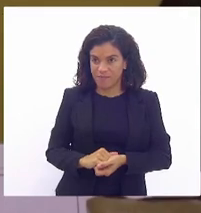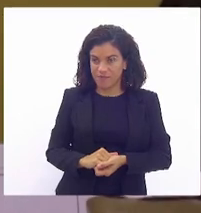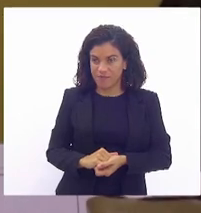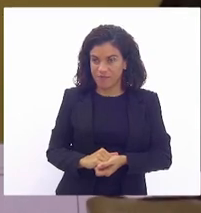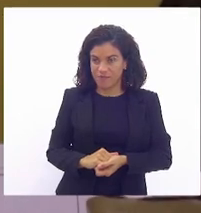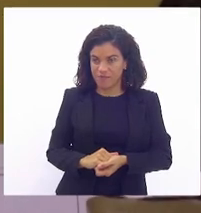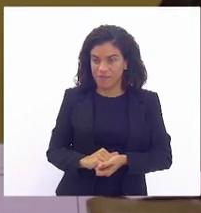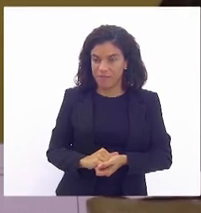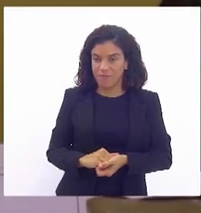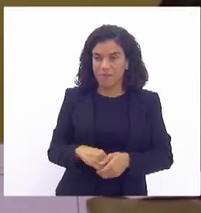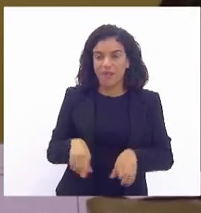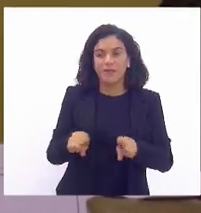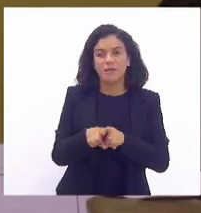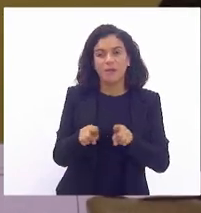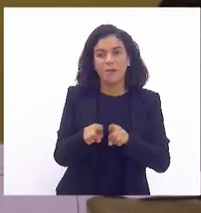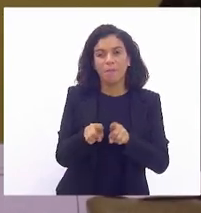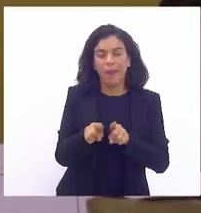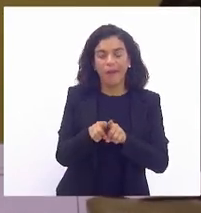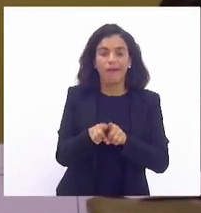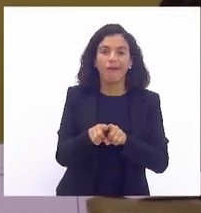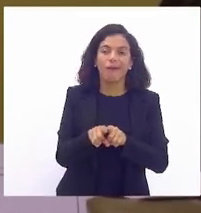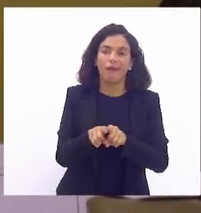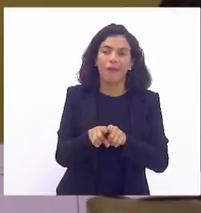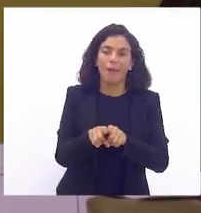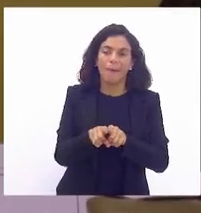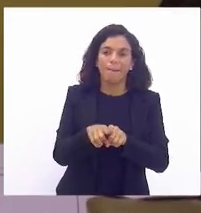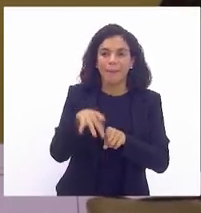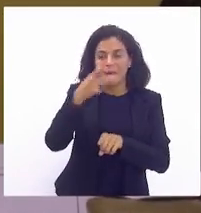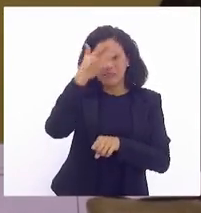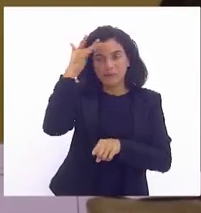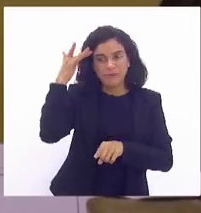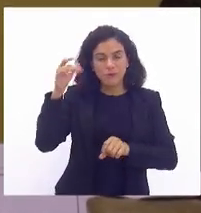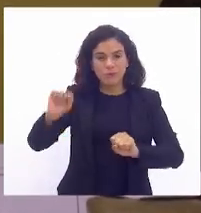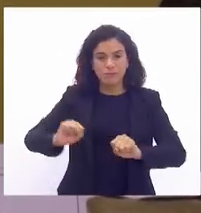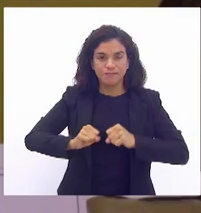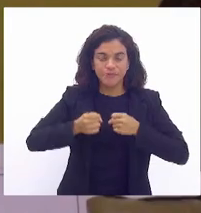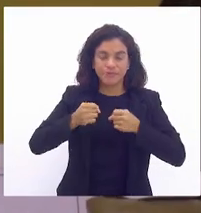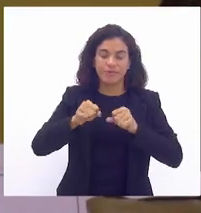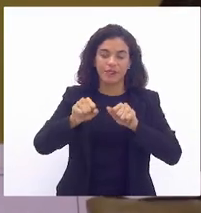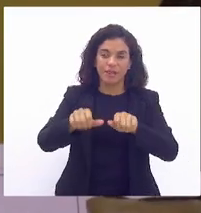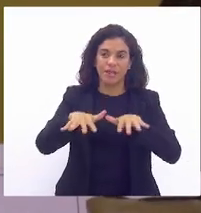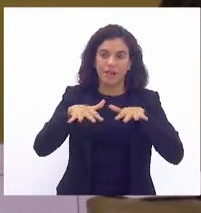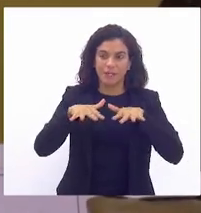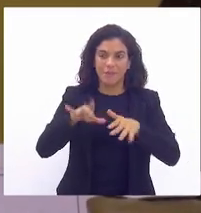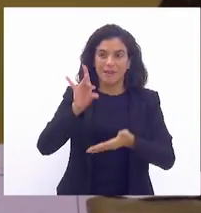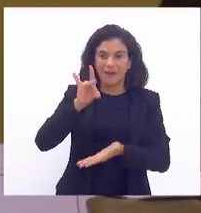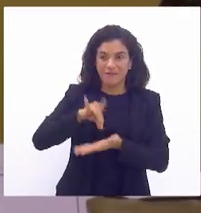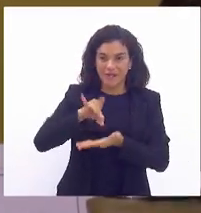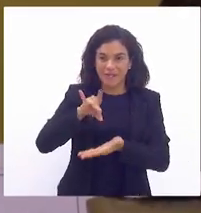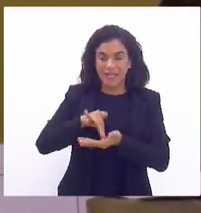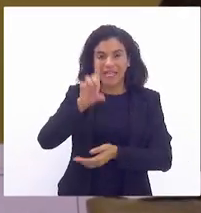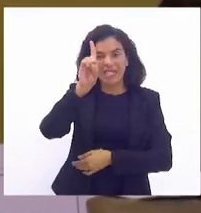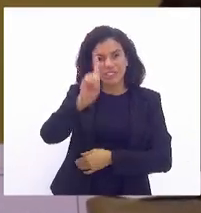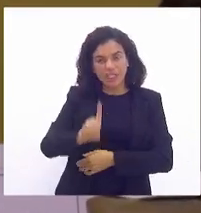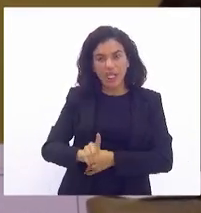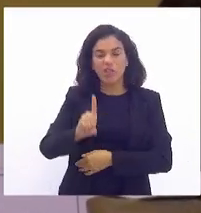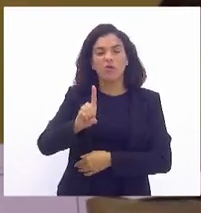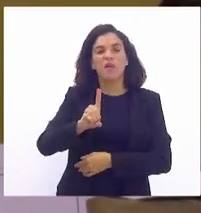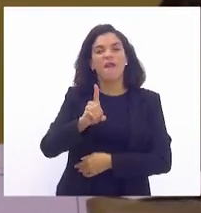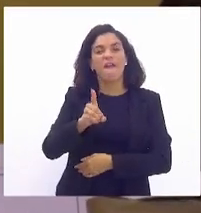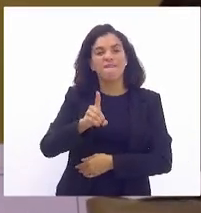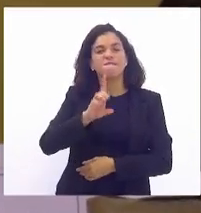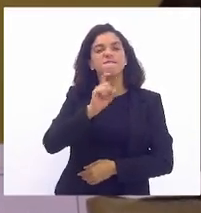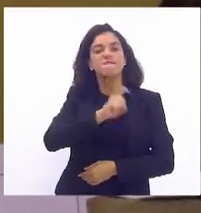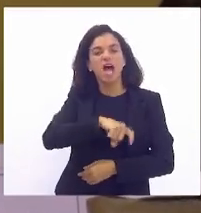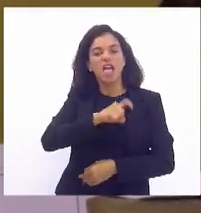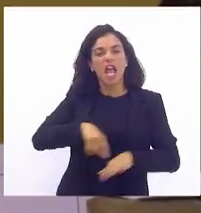o ouvido da companhia para essa gente toda e para a Assembleia Legislativa. Mas a verdade é que essa diretoria é vagabunda,